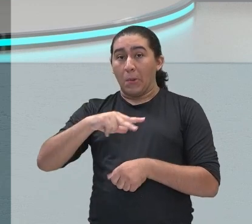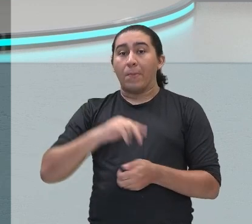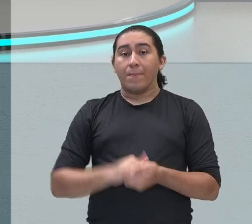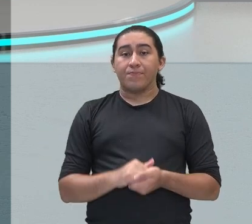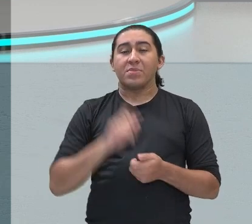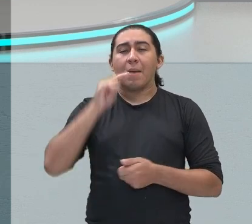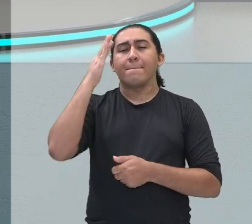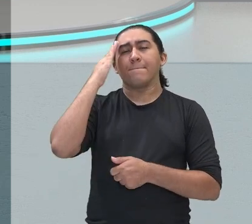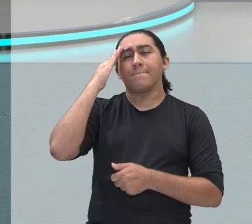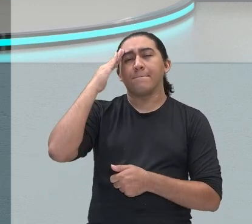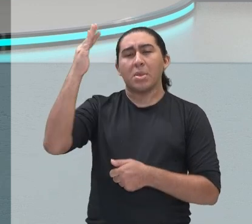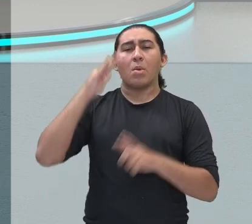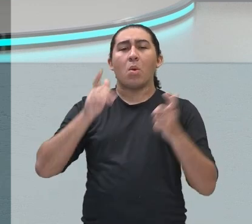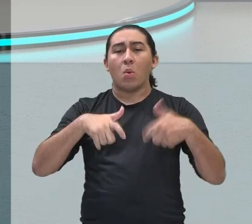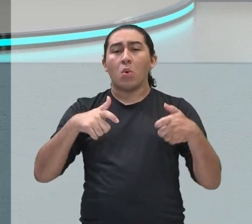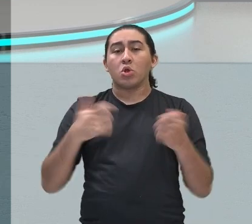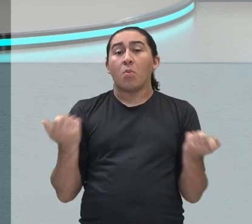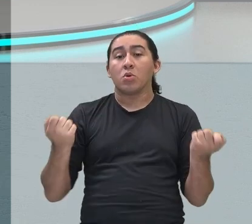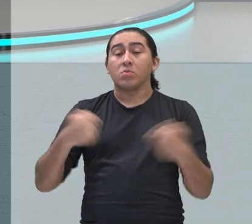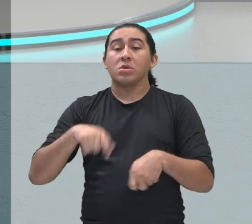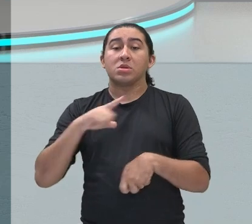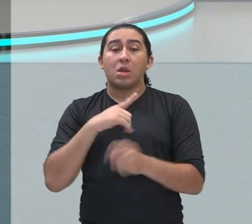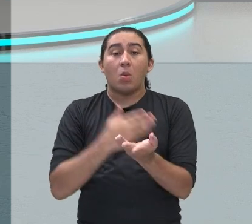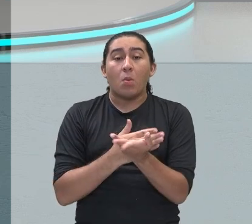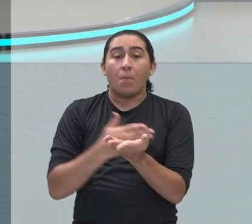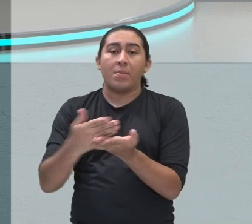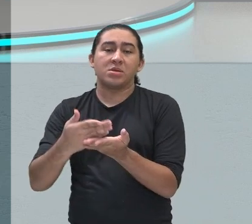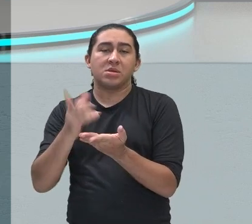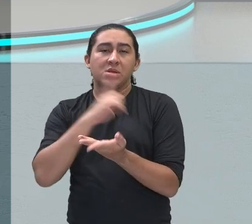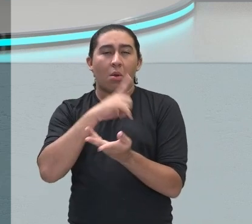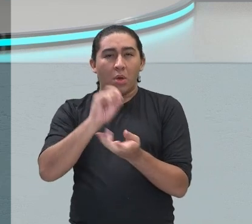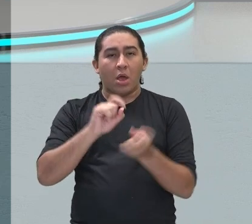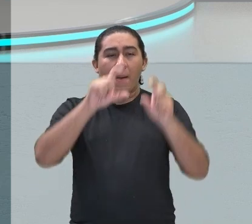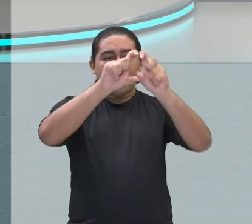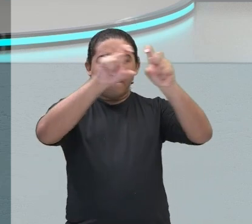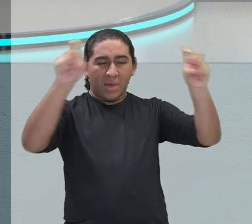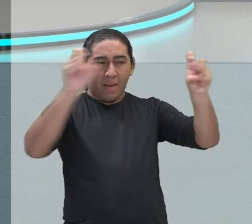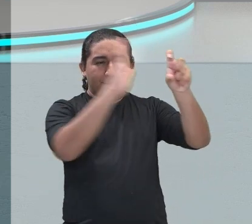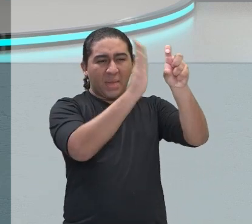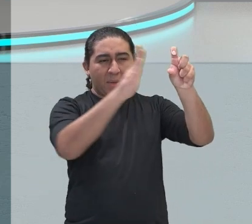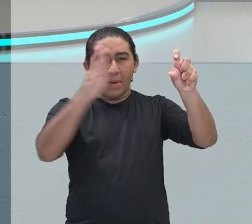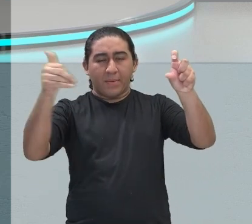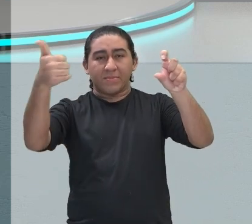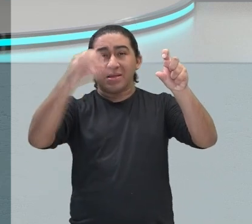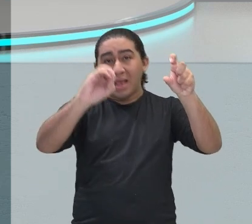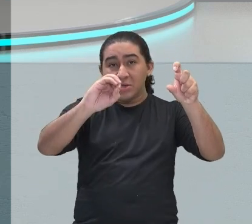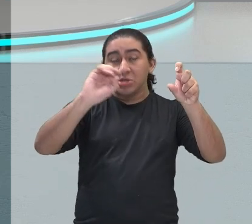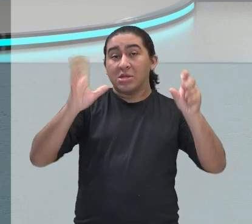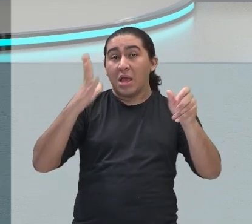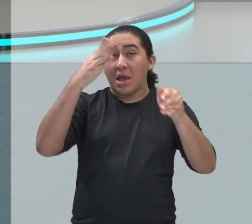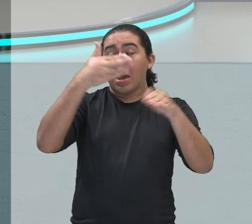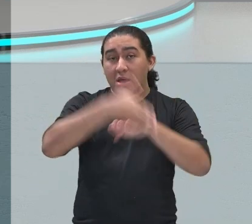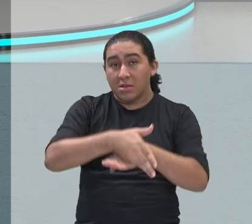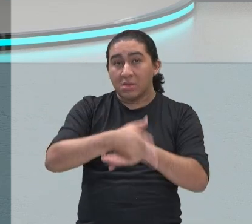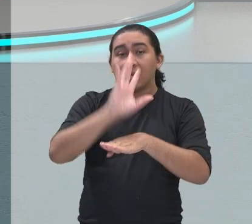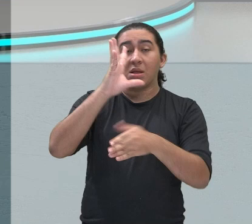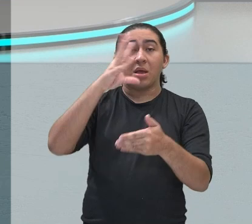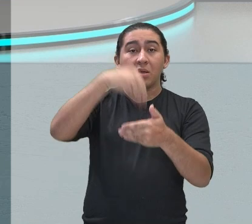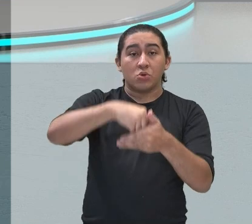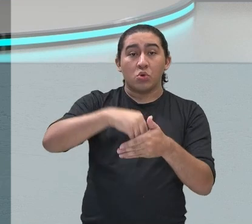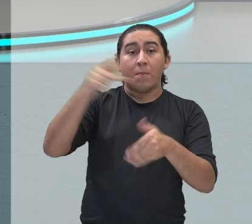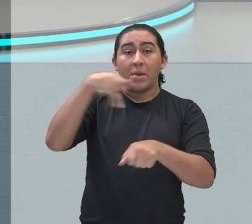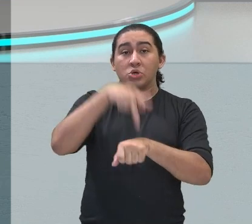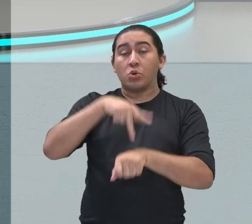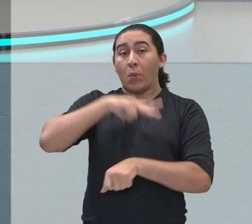está principalmente no fato de ter introduzido o verso decassílabo em Portugal. Ou seja,